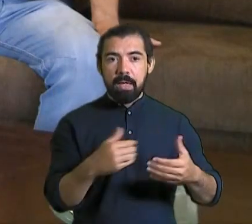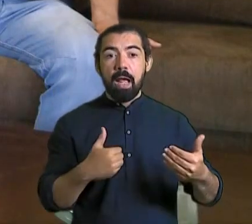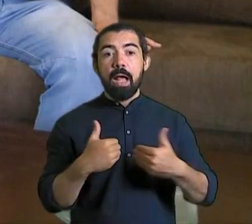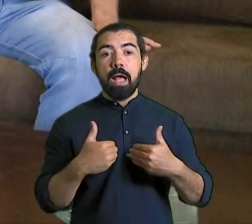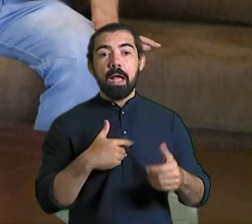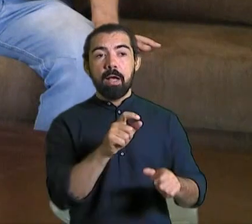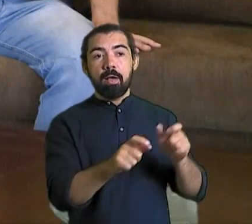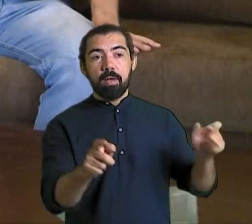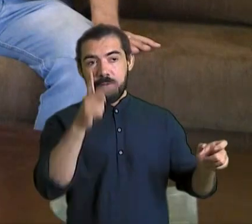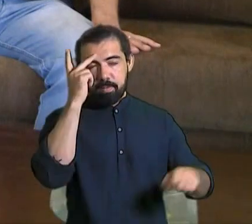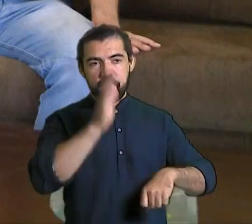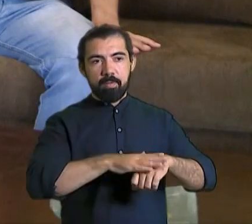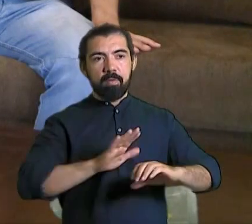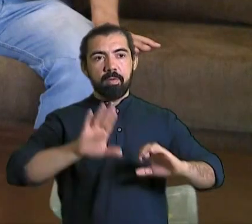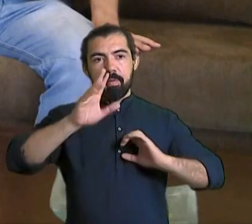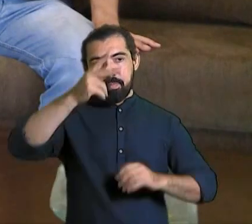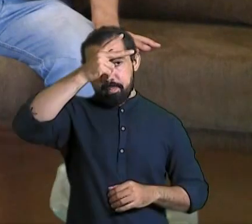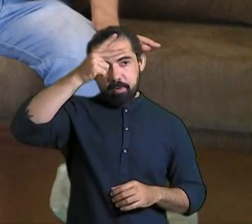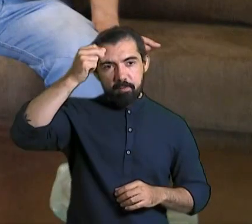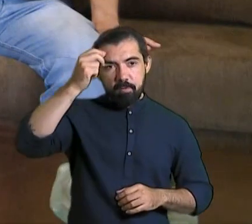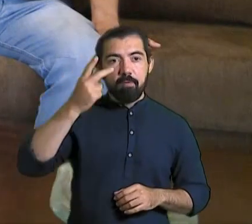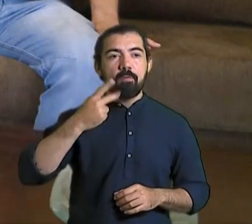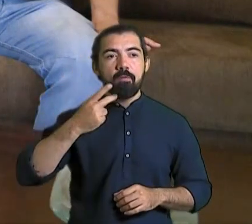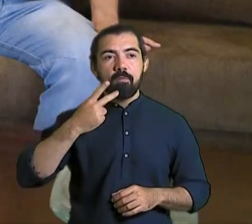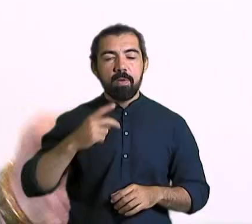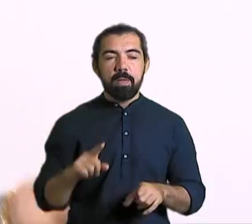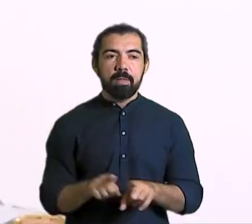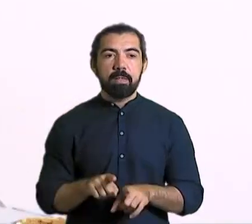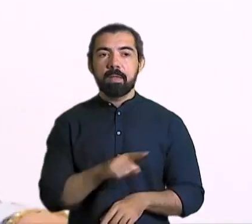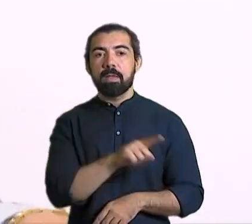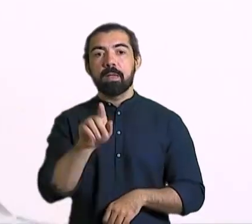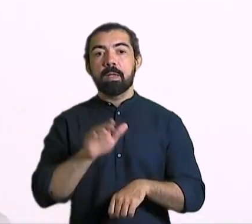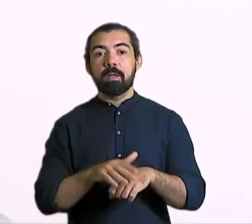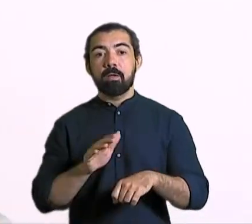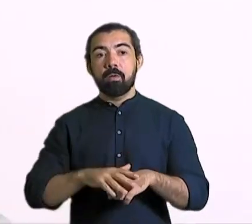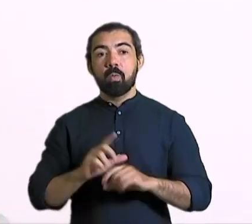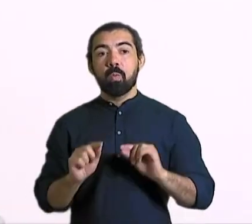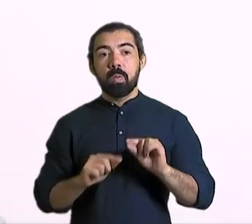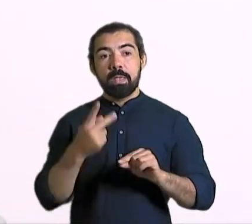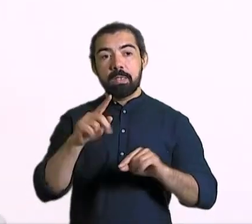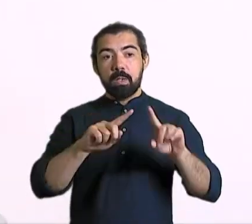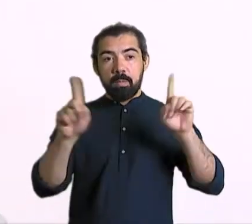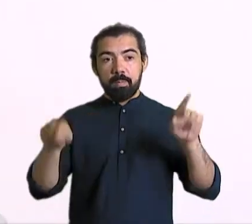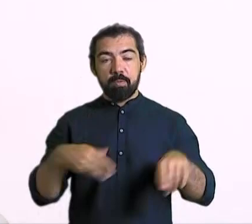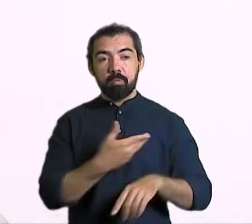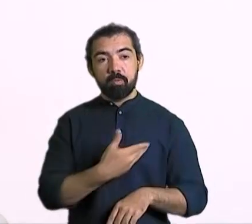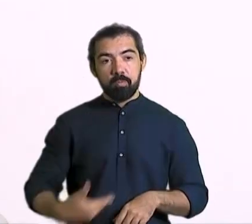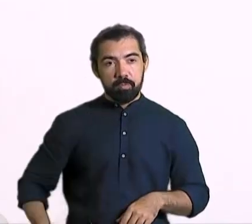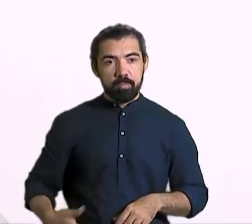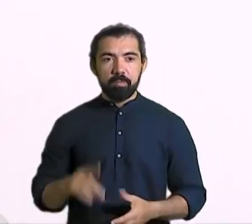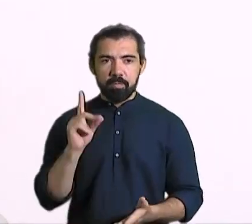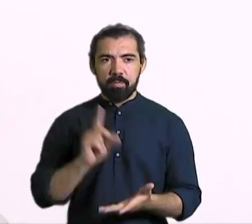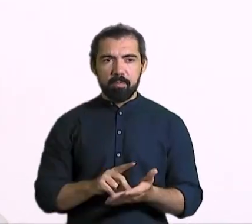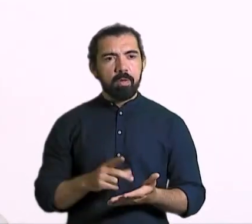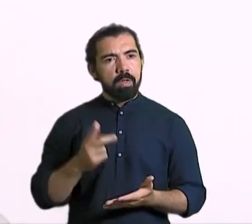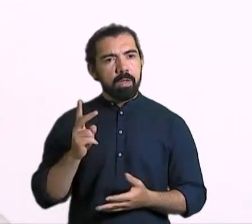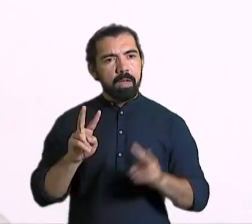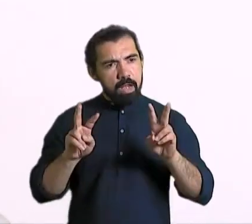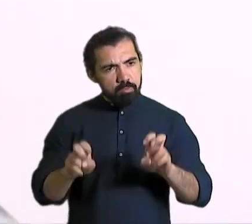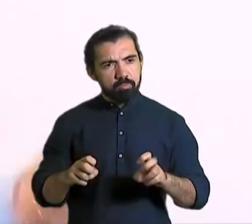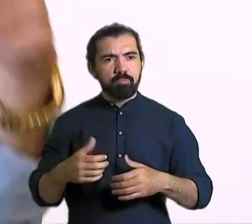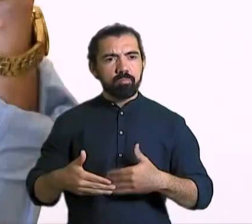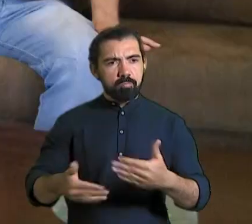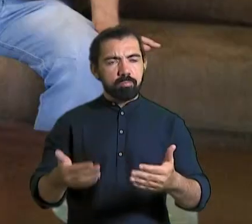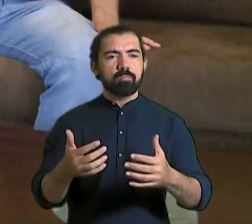dos postulantes ao cargo de prefeito de Fortaleza para que eles implementassem nos seus planos de governo e realmente a coisa fosse efetivada